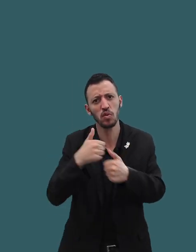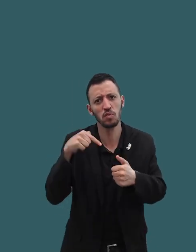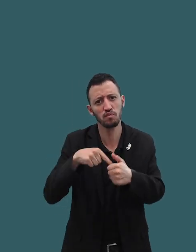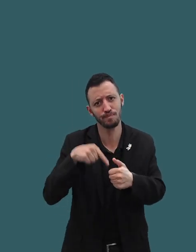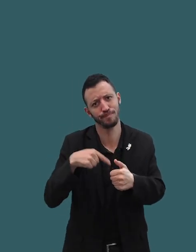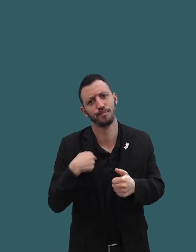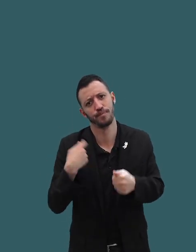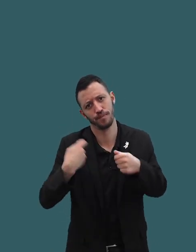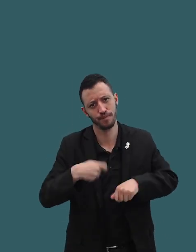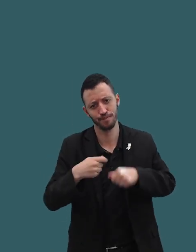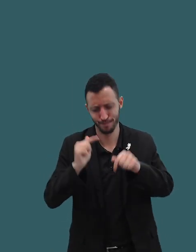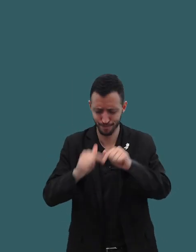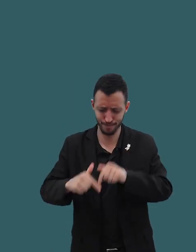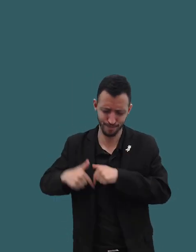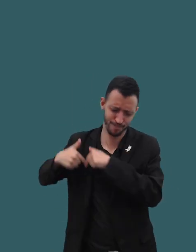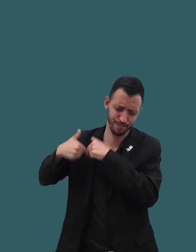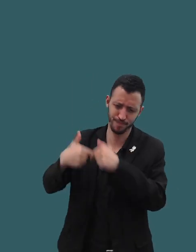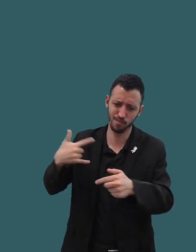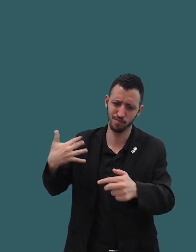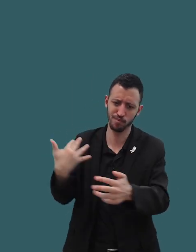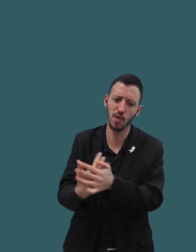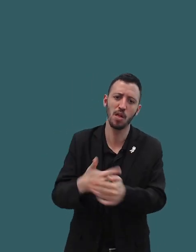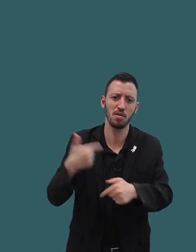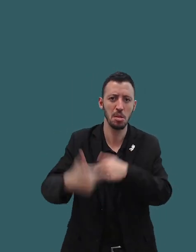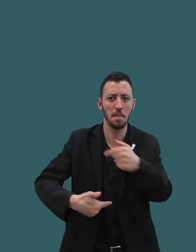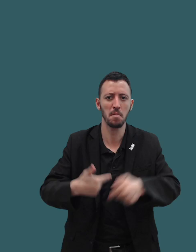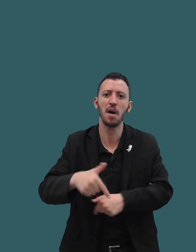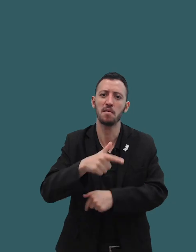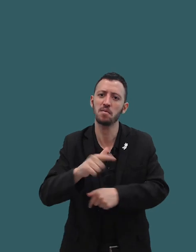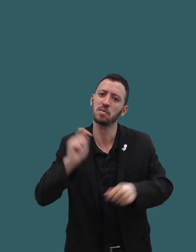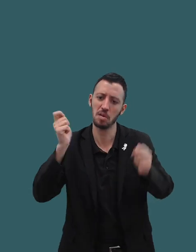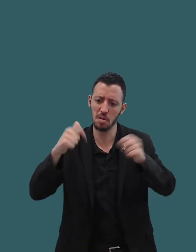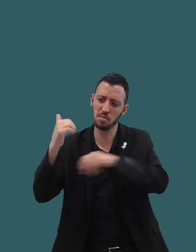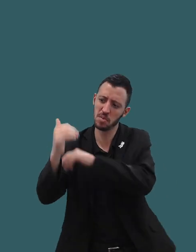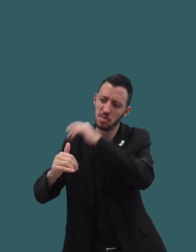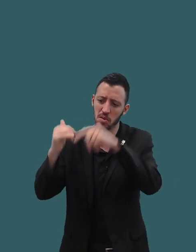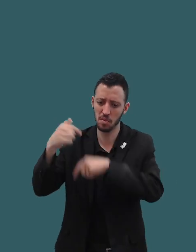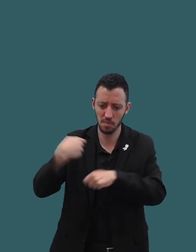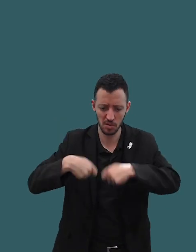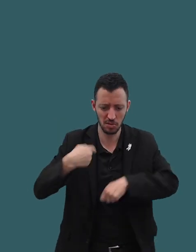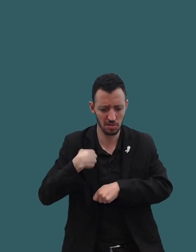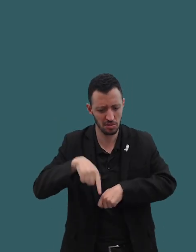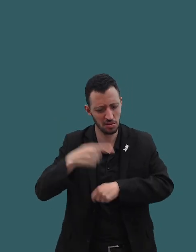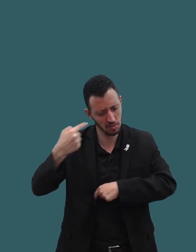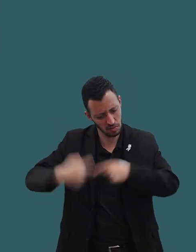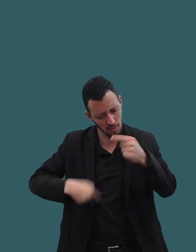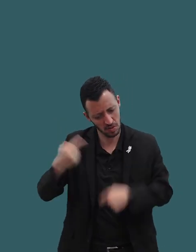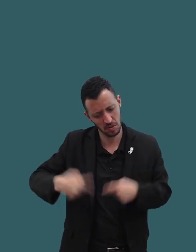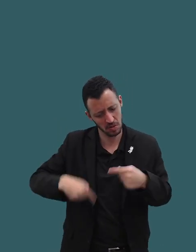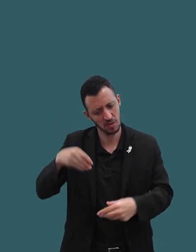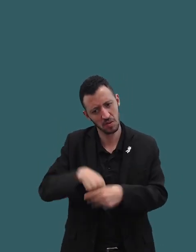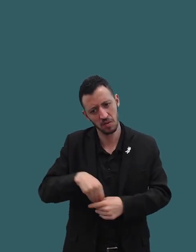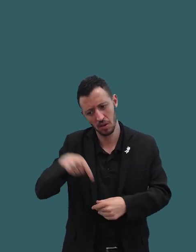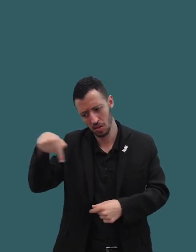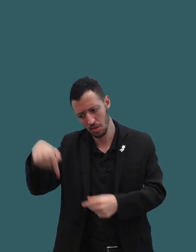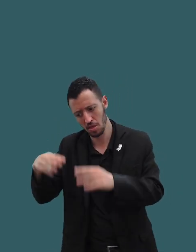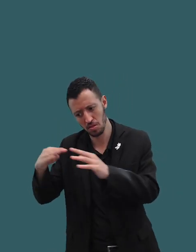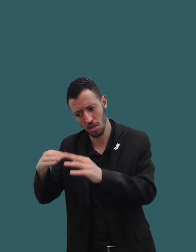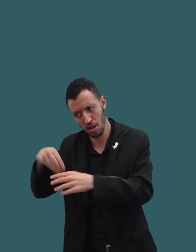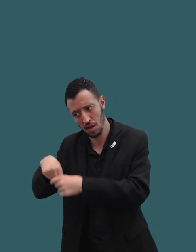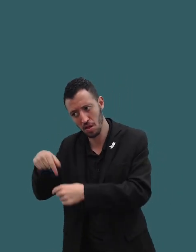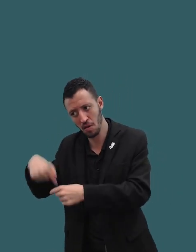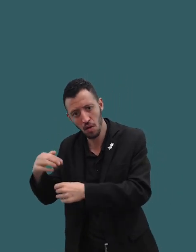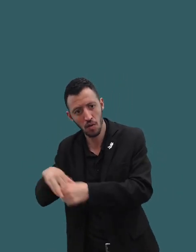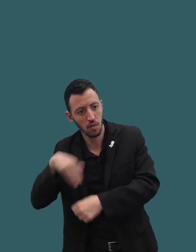estamos, por exemplo, nossa carreira não vai avançar, né? E isso tem que ser discutido internamente e externamente. Então,